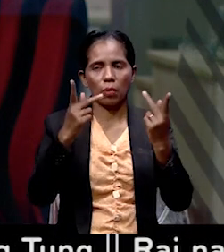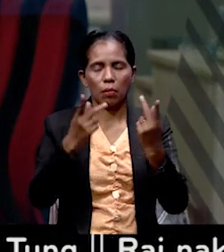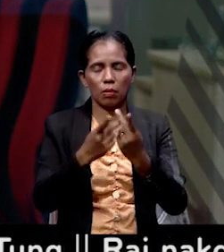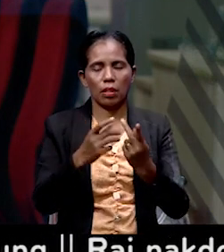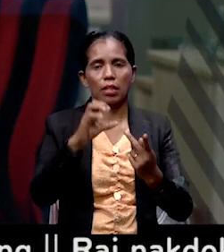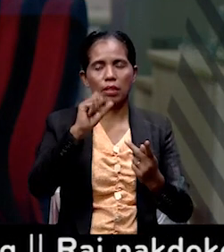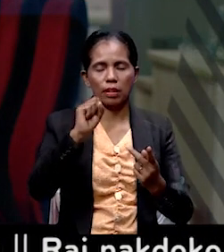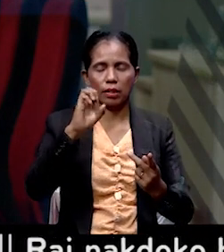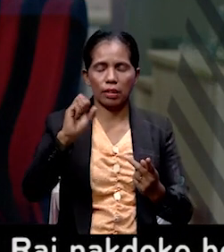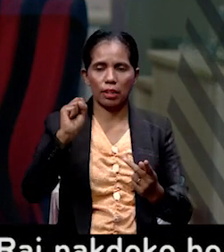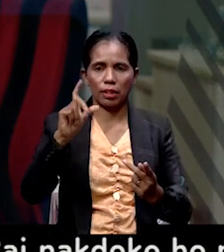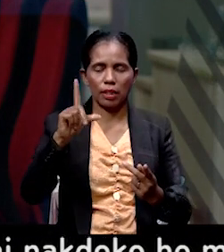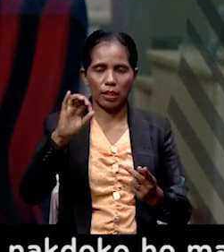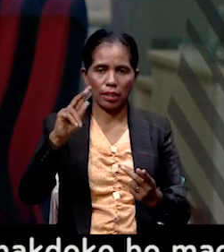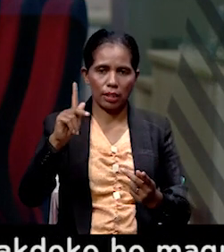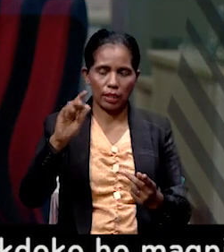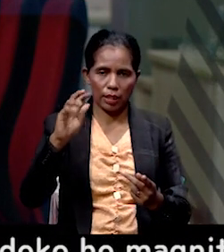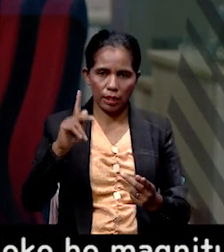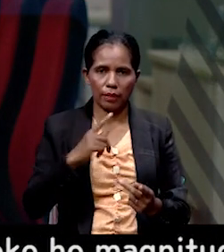Cheslink.